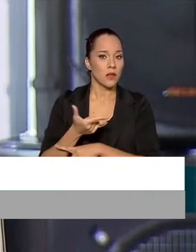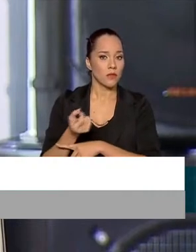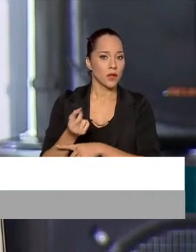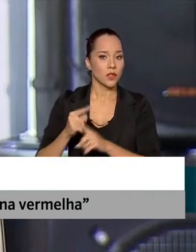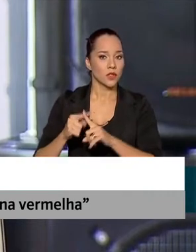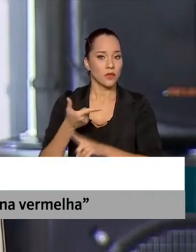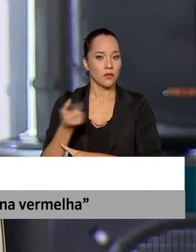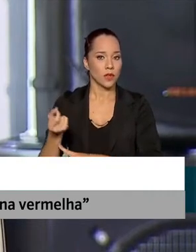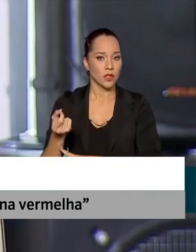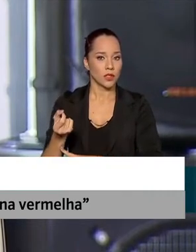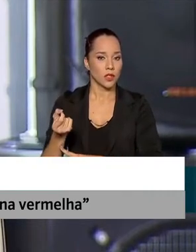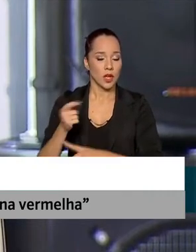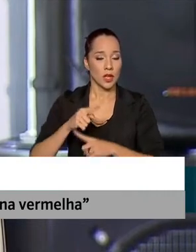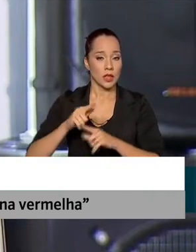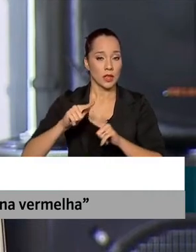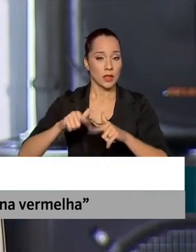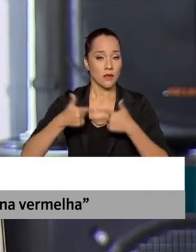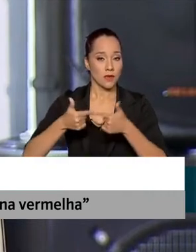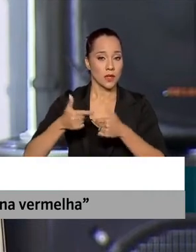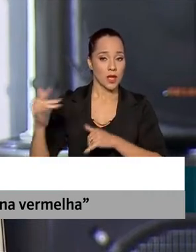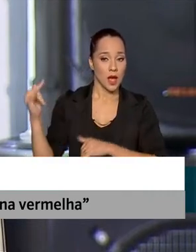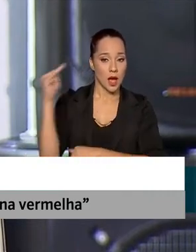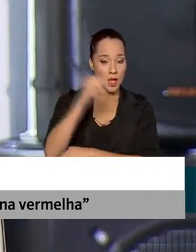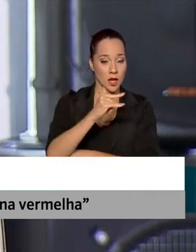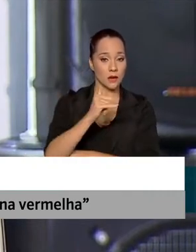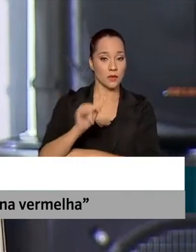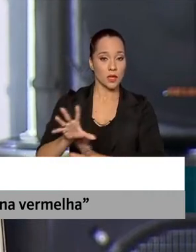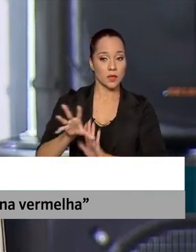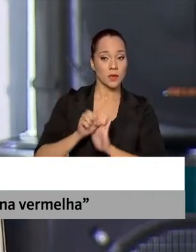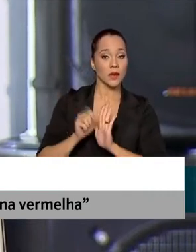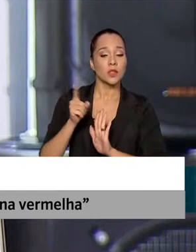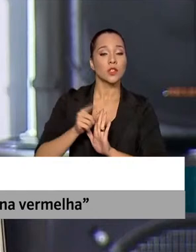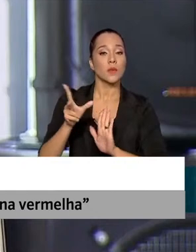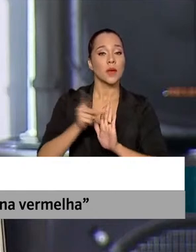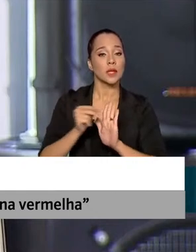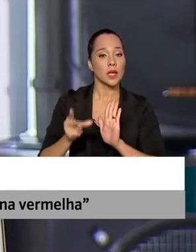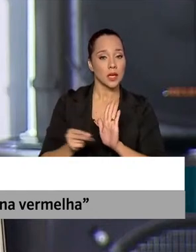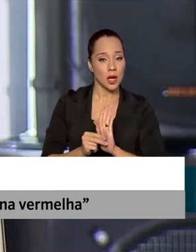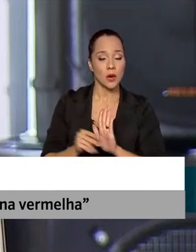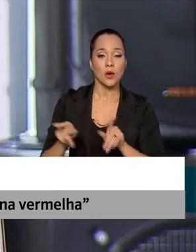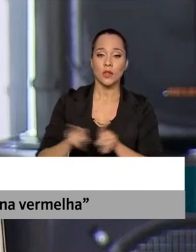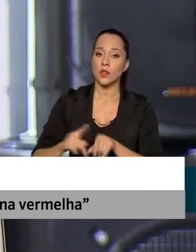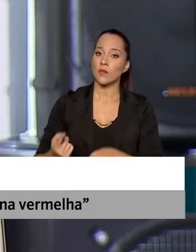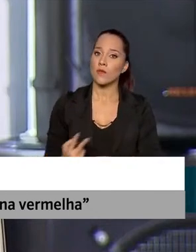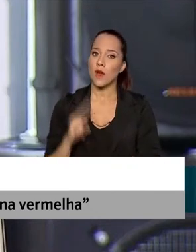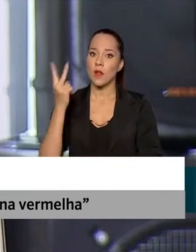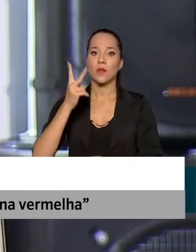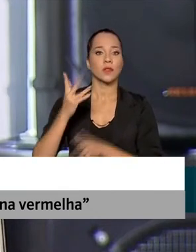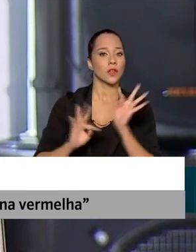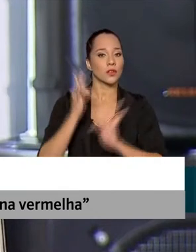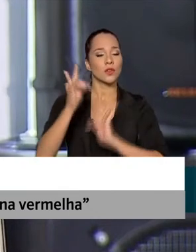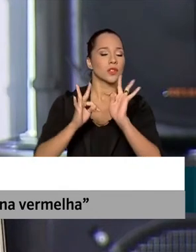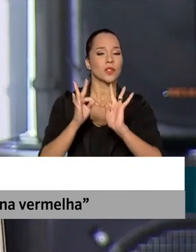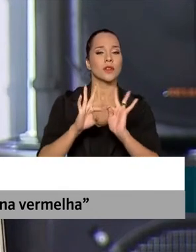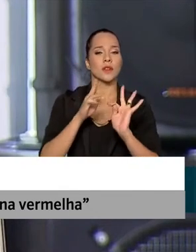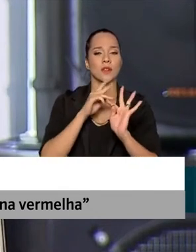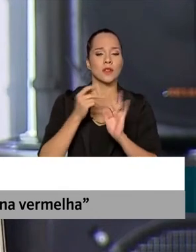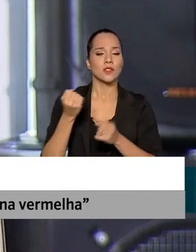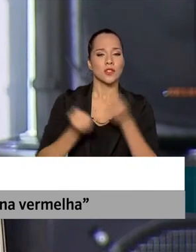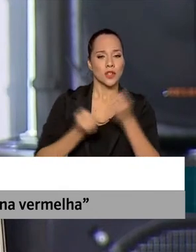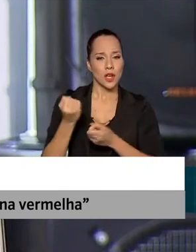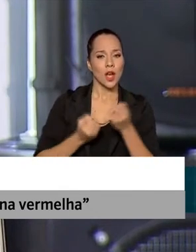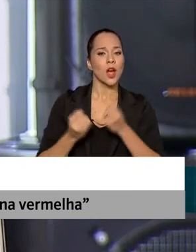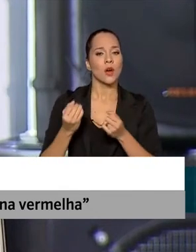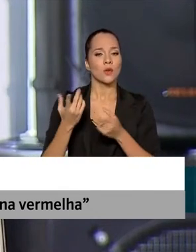Defesa Antiaérea e Guarani foi marcado pelo recebimento de materiais de alto valor tecnológico, onde destacam as viaturas e unidades